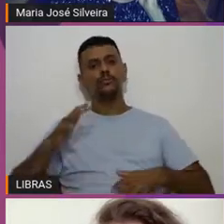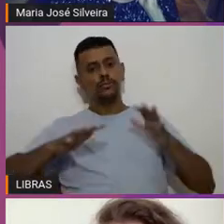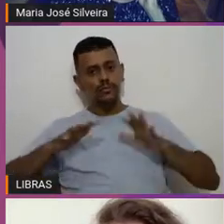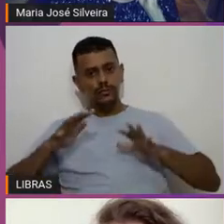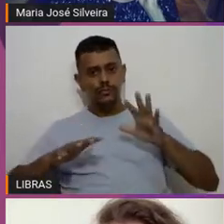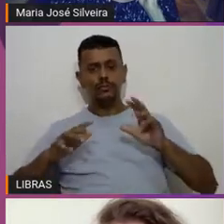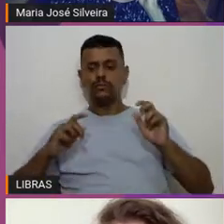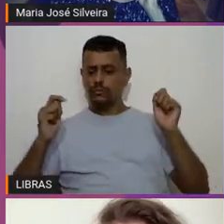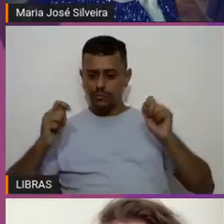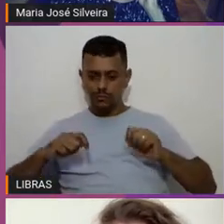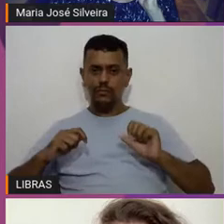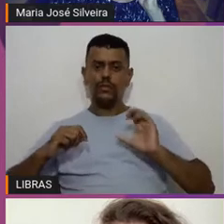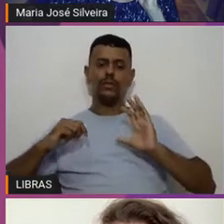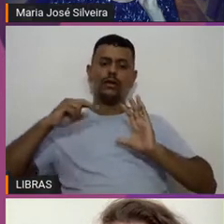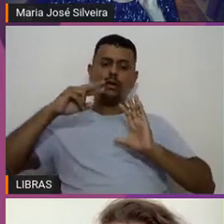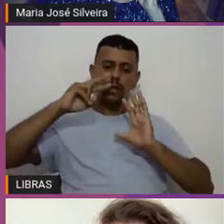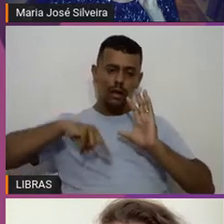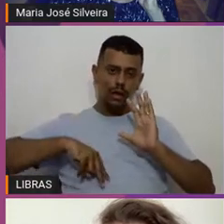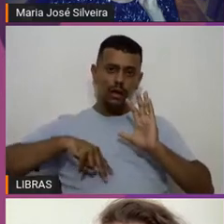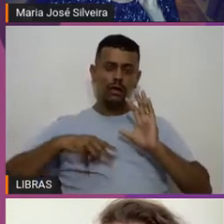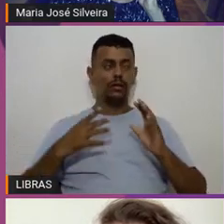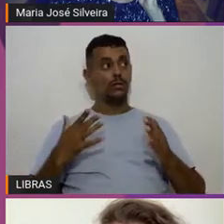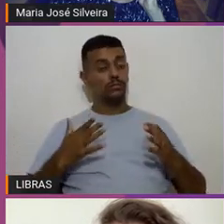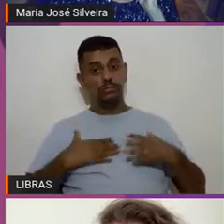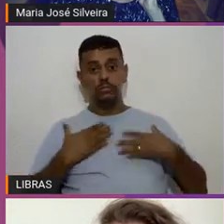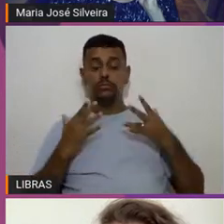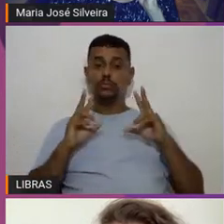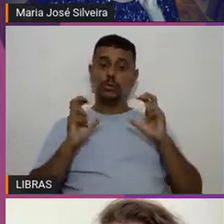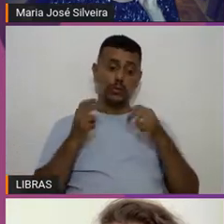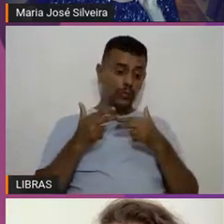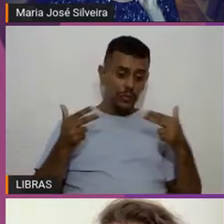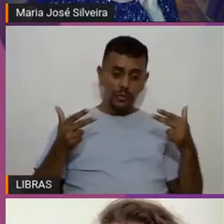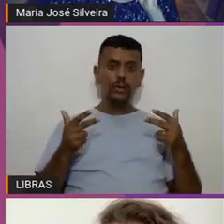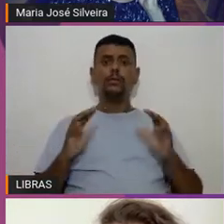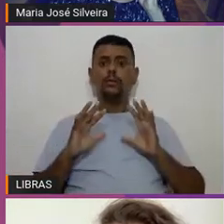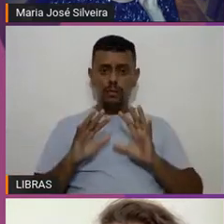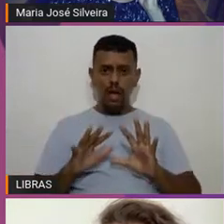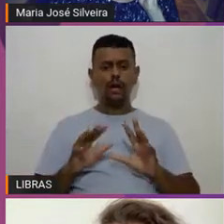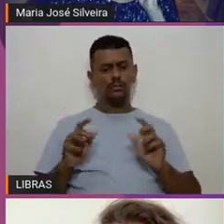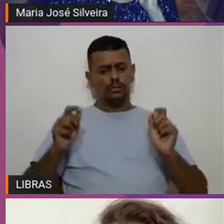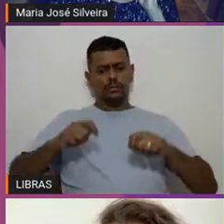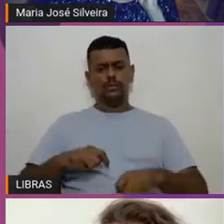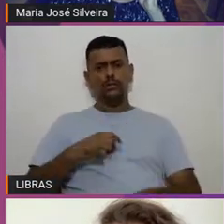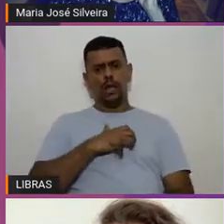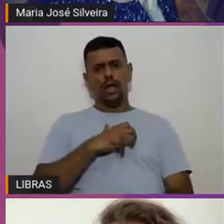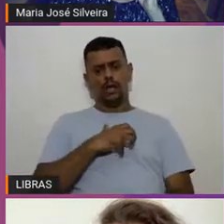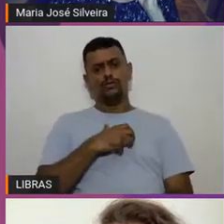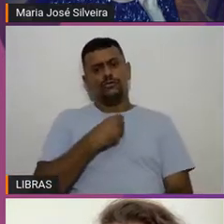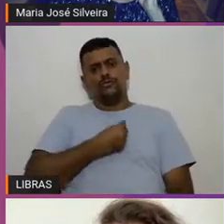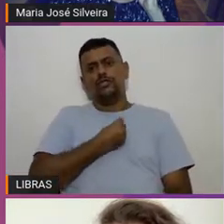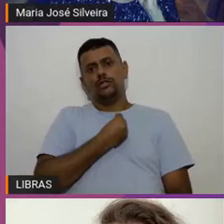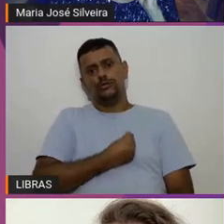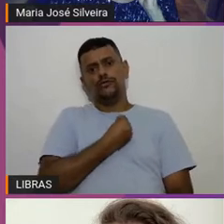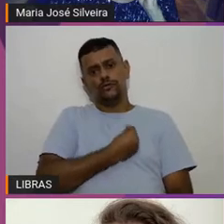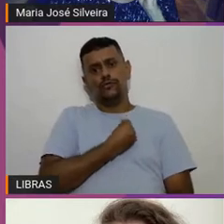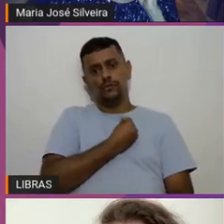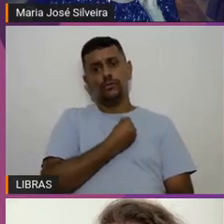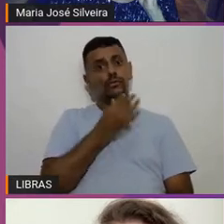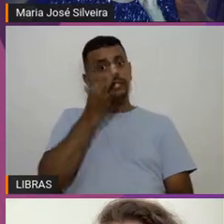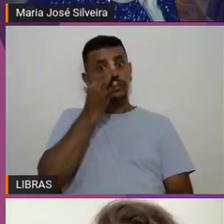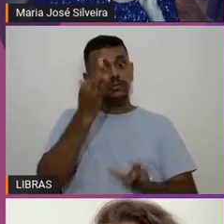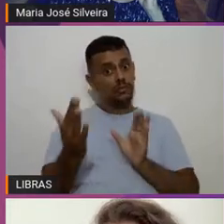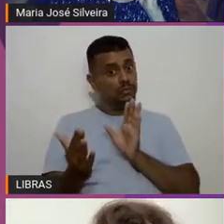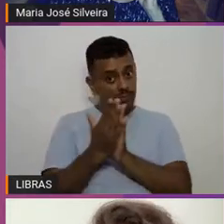tragédia Mas você tá sentindo muito Vivo e então eu acho que encarar a dor tem isso